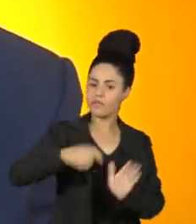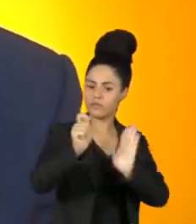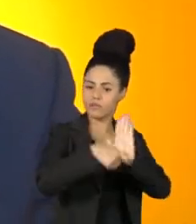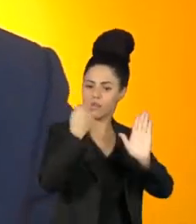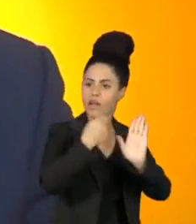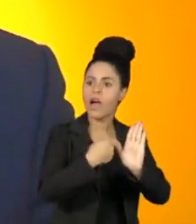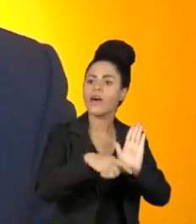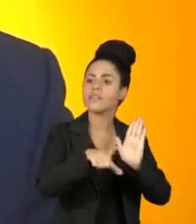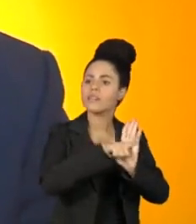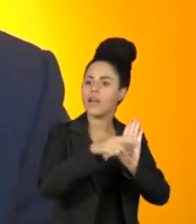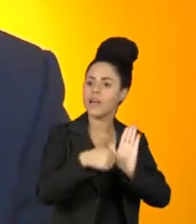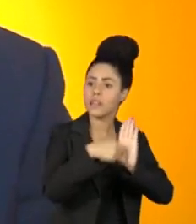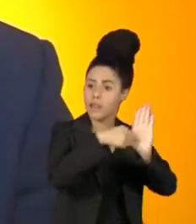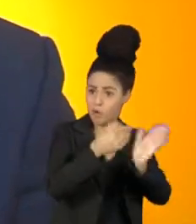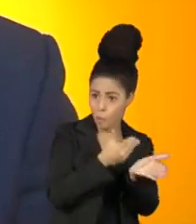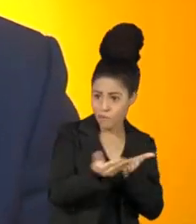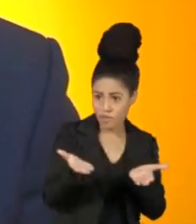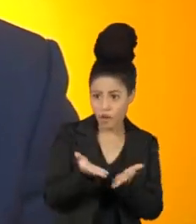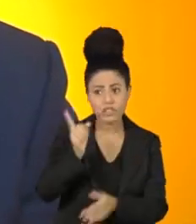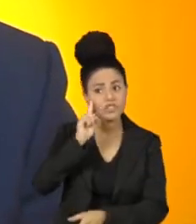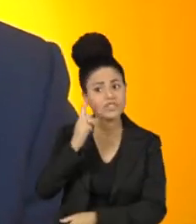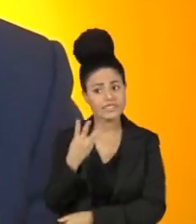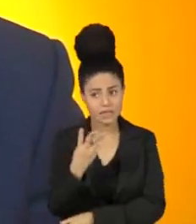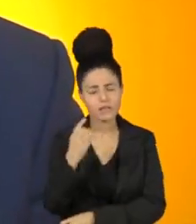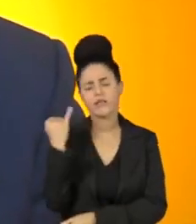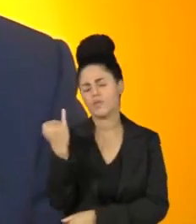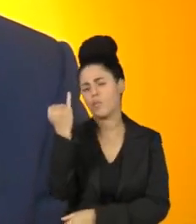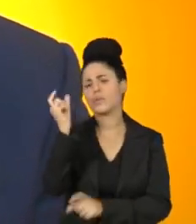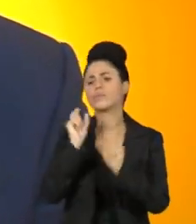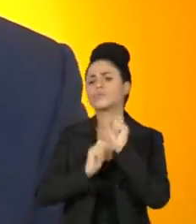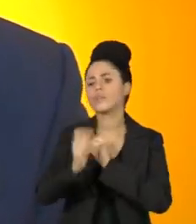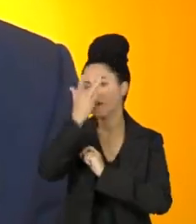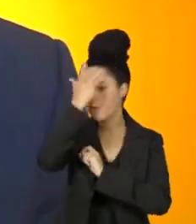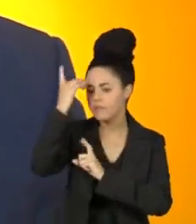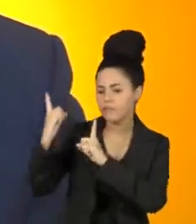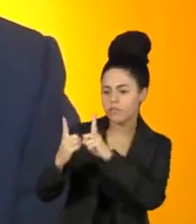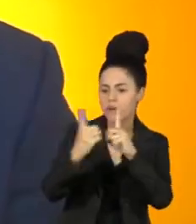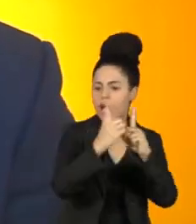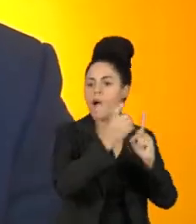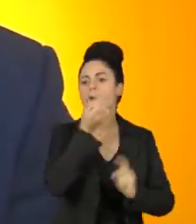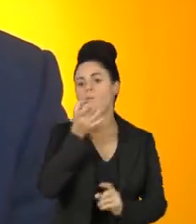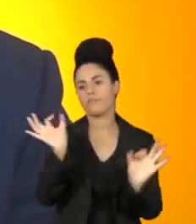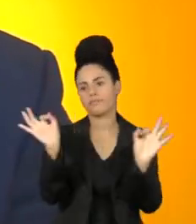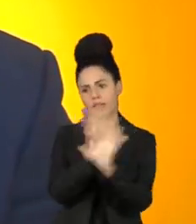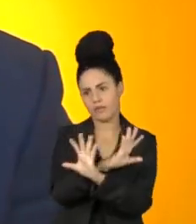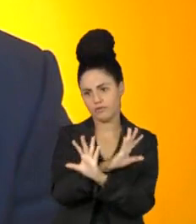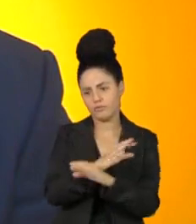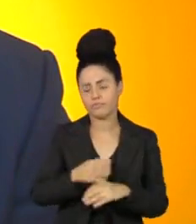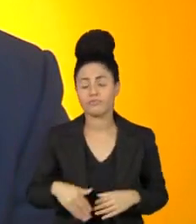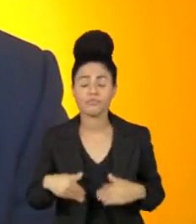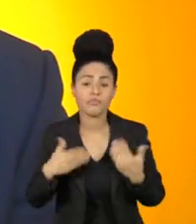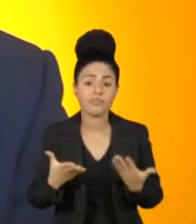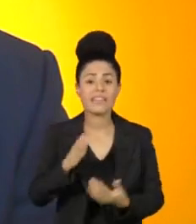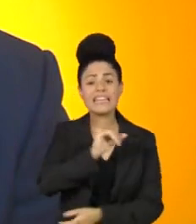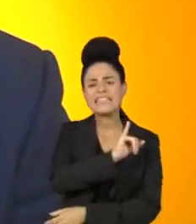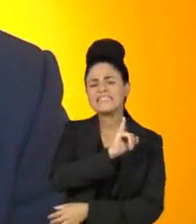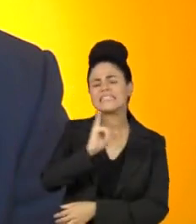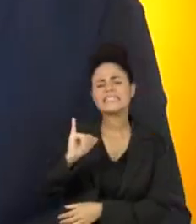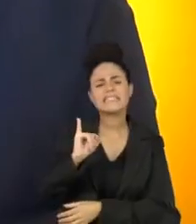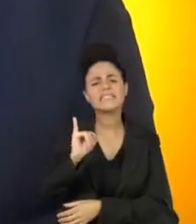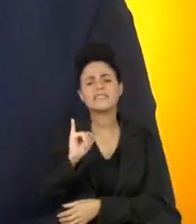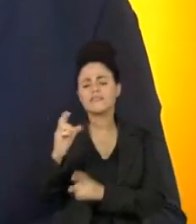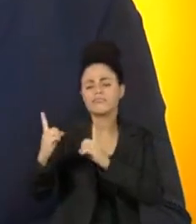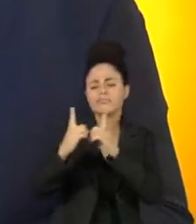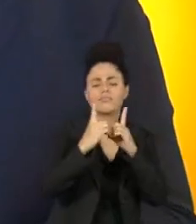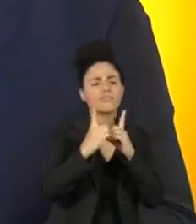de abril, que entra em vigor agora dia 13. Então é importante porque garante ao consumidor a efetividade no atendimento. Se ele não tivesse pedido